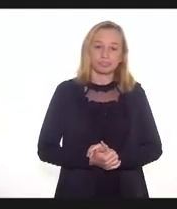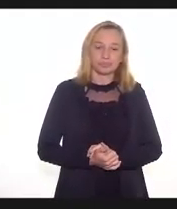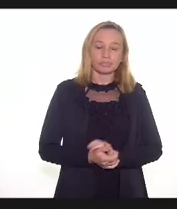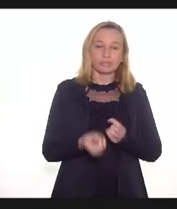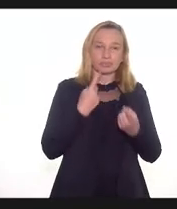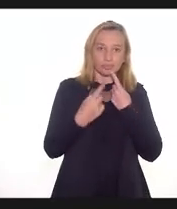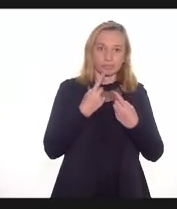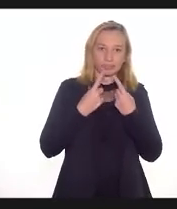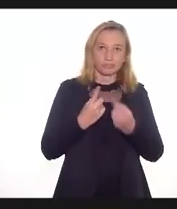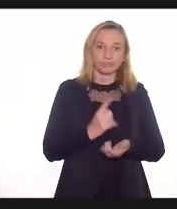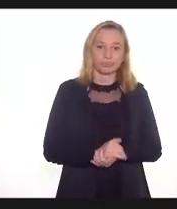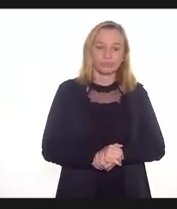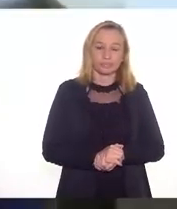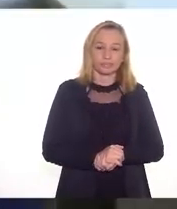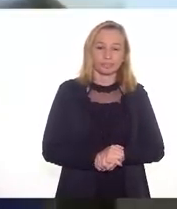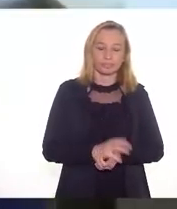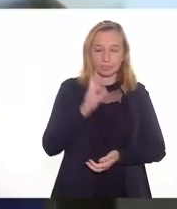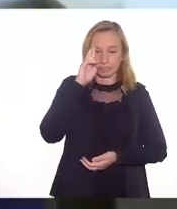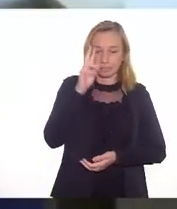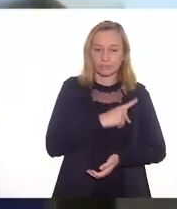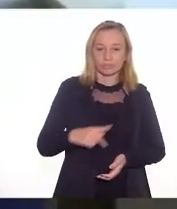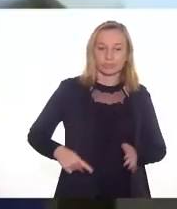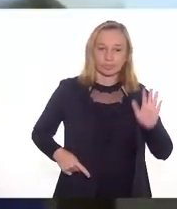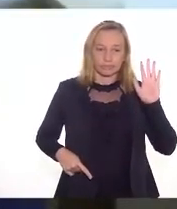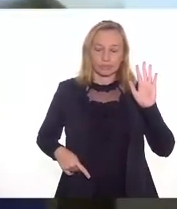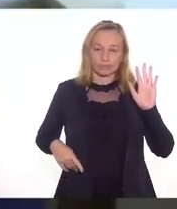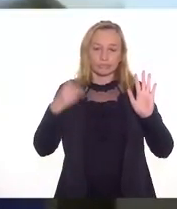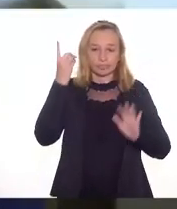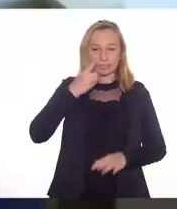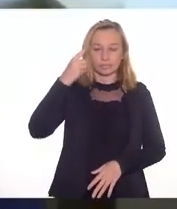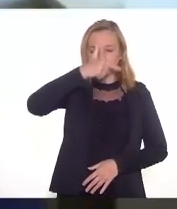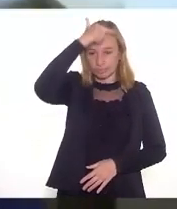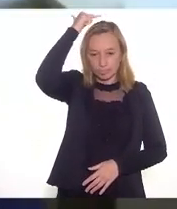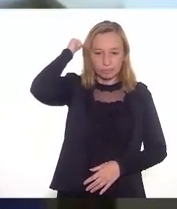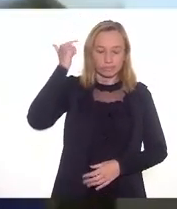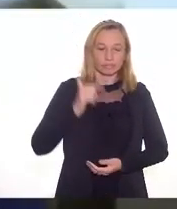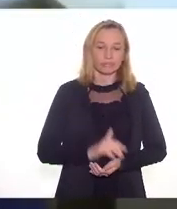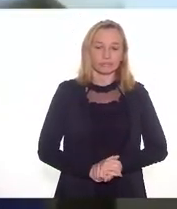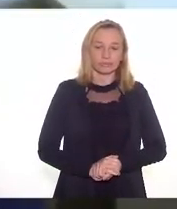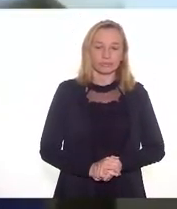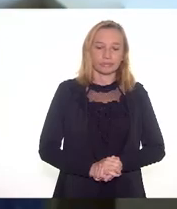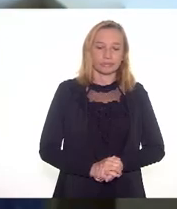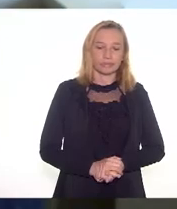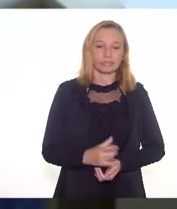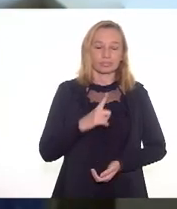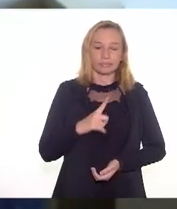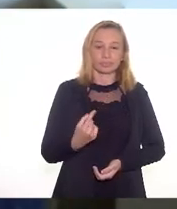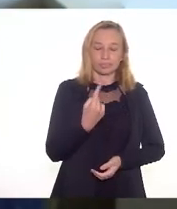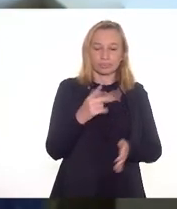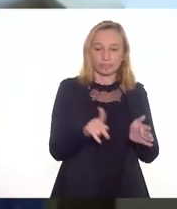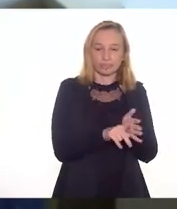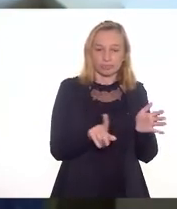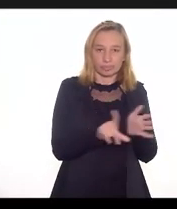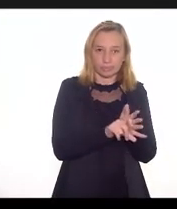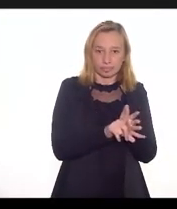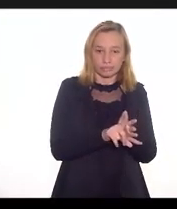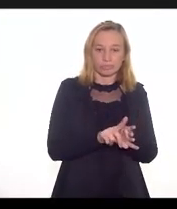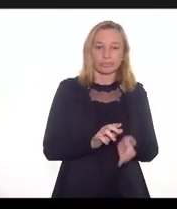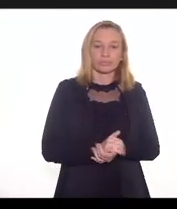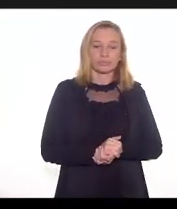Em discussão. Senhor presidente. Deputado Luiz Paulo, com a palavra. Existe um projeto de lei